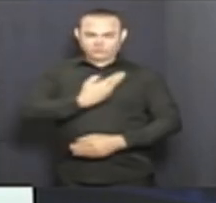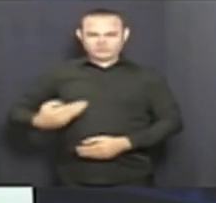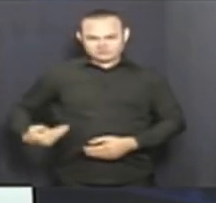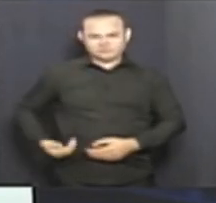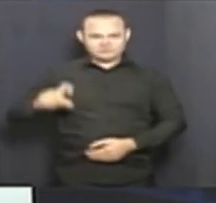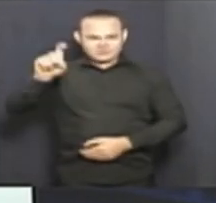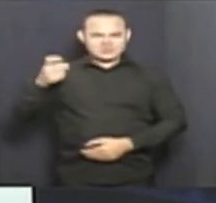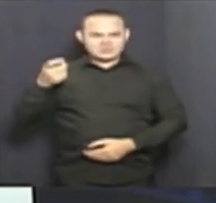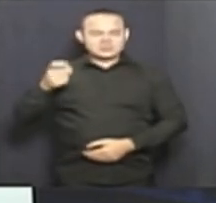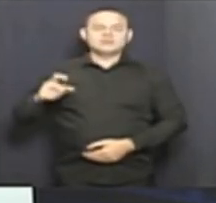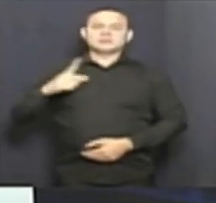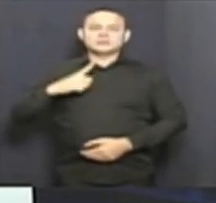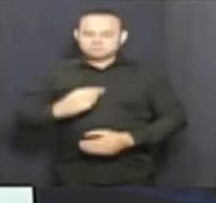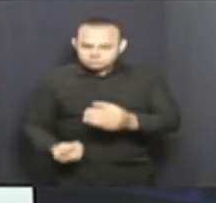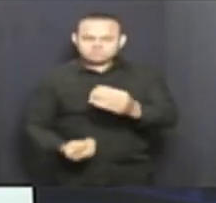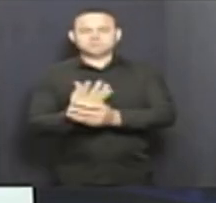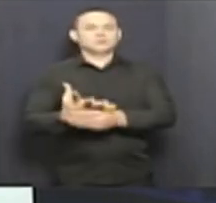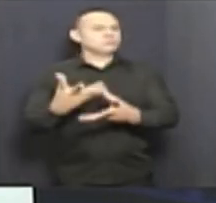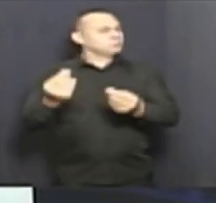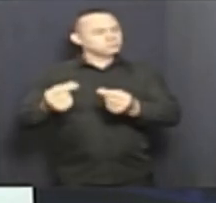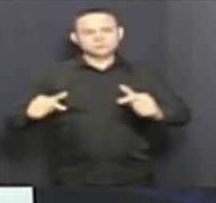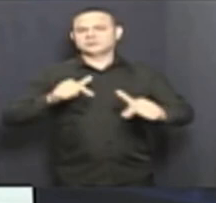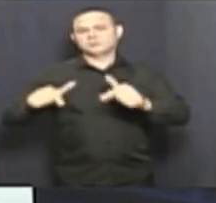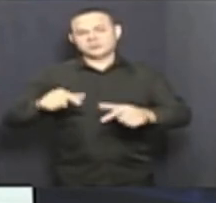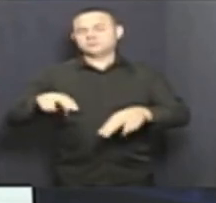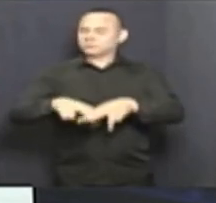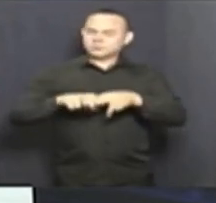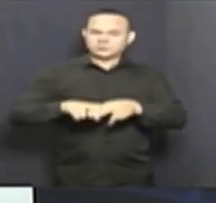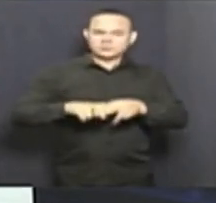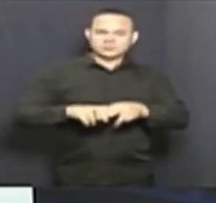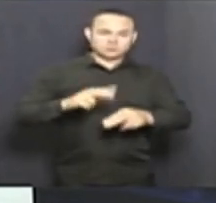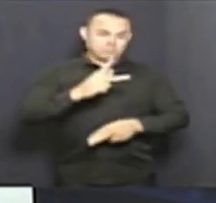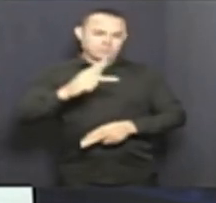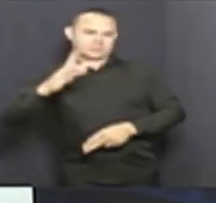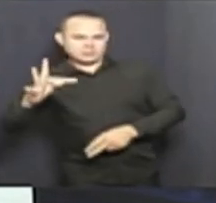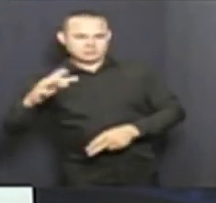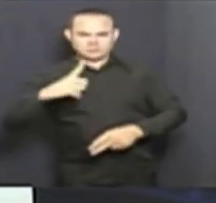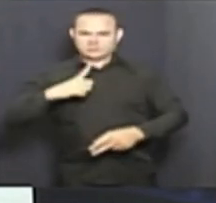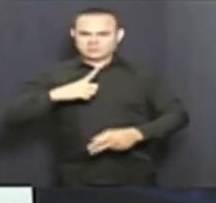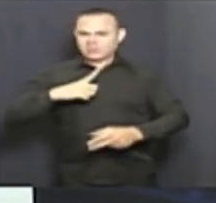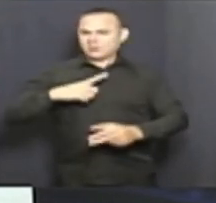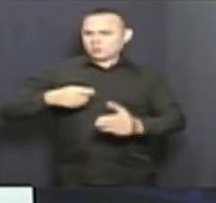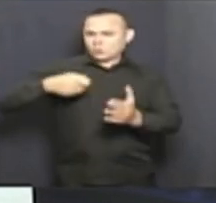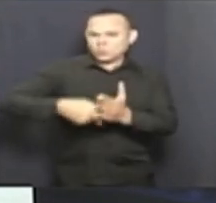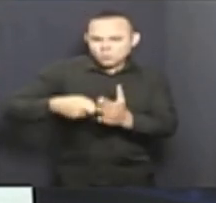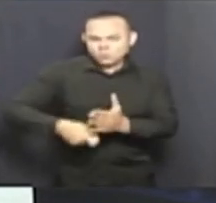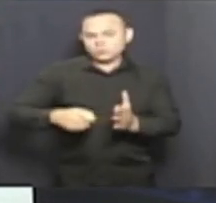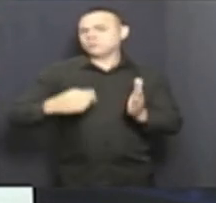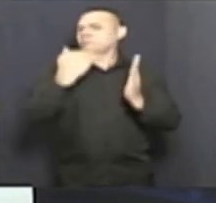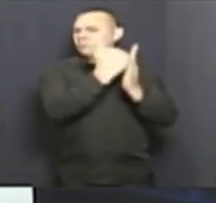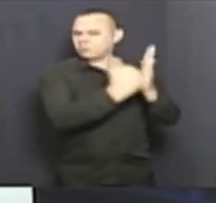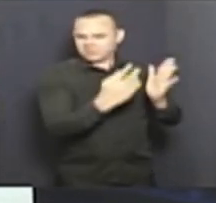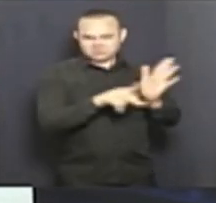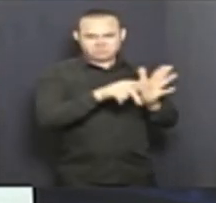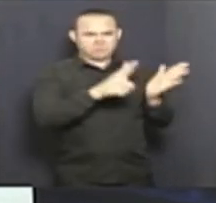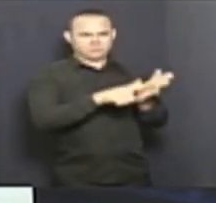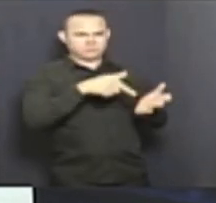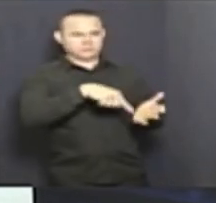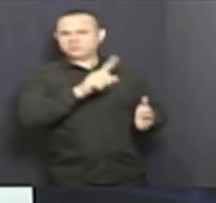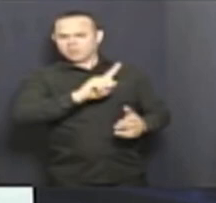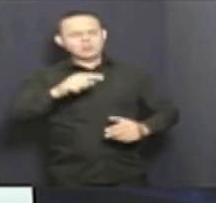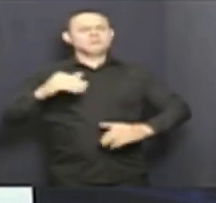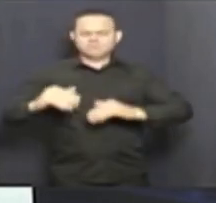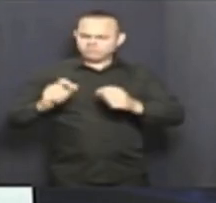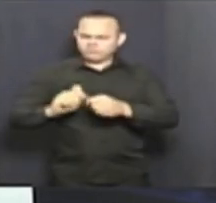ou seja o partido dos trabalhadores com seus projetos as suas propostas não fica somente do papel nós agimos nós trabalhamos e com certeza